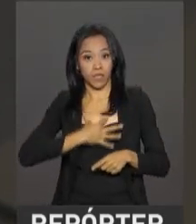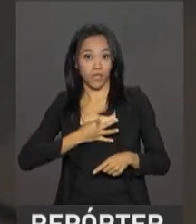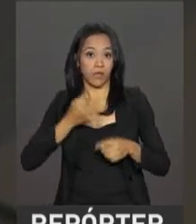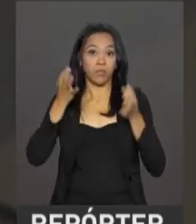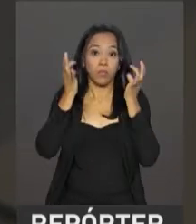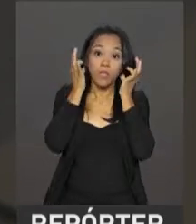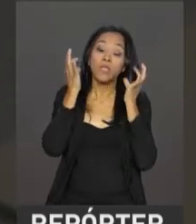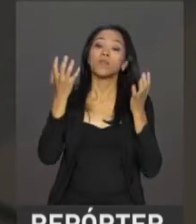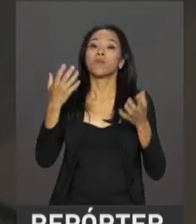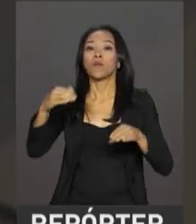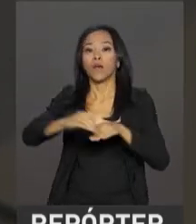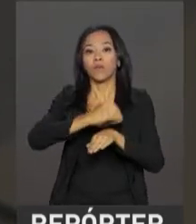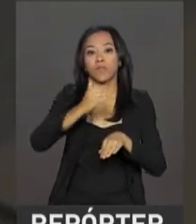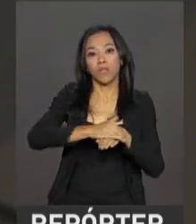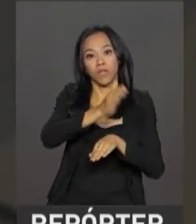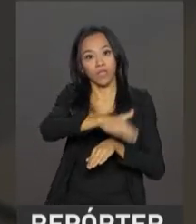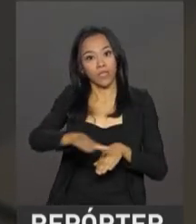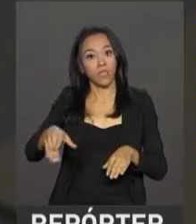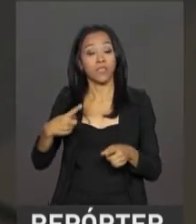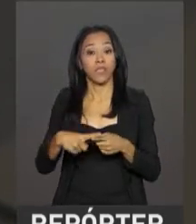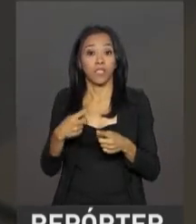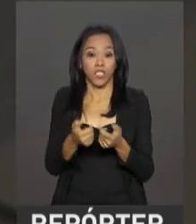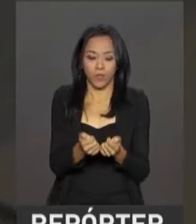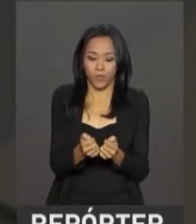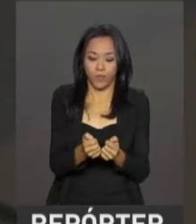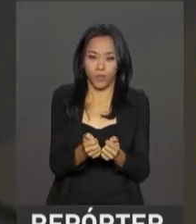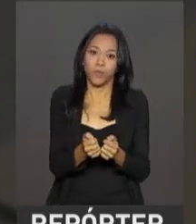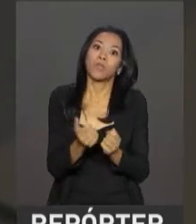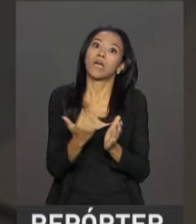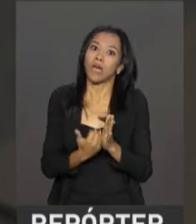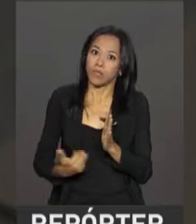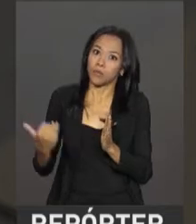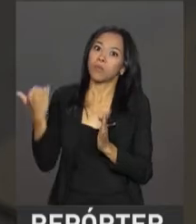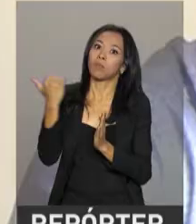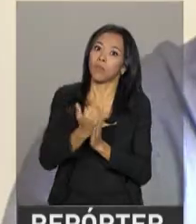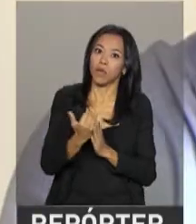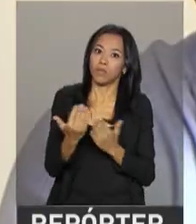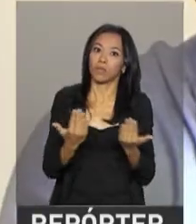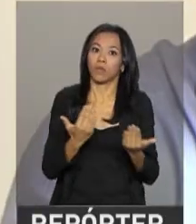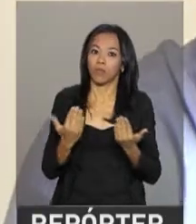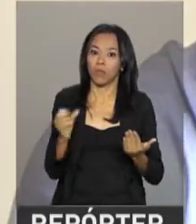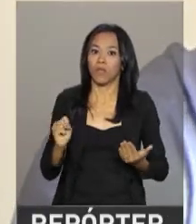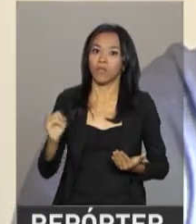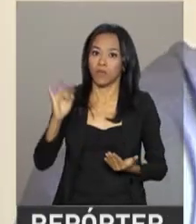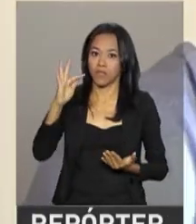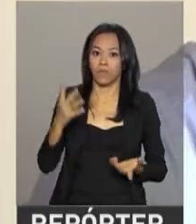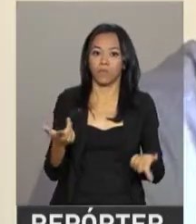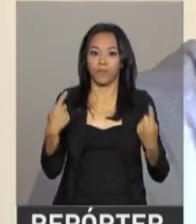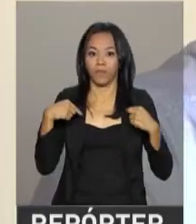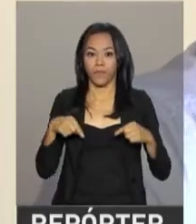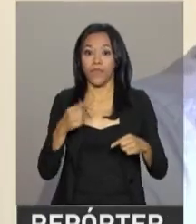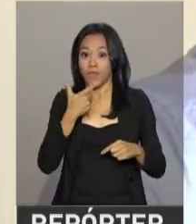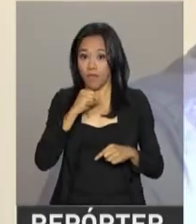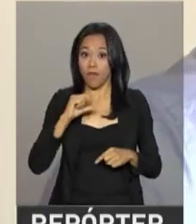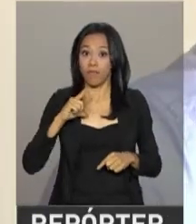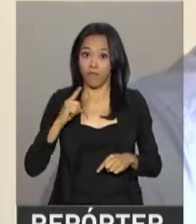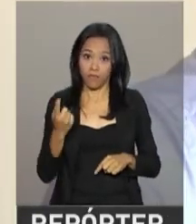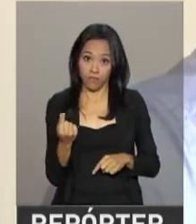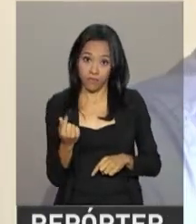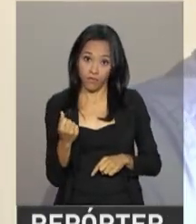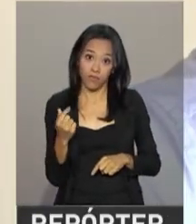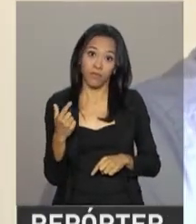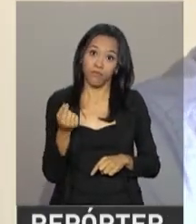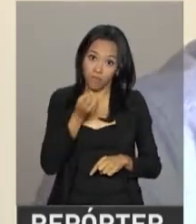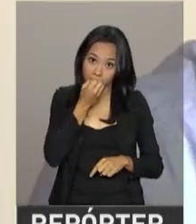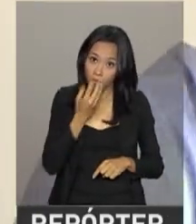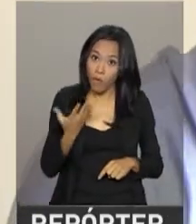infantis e jogos e recreação subiram mais que a inflação tem está com dinheiro agora tá enfim com alguma vantagem